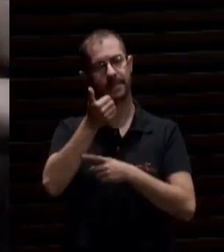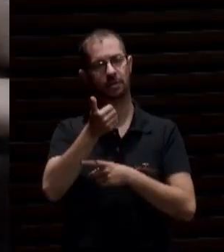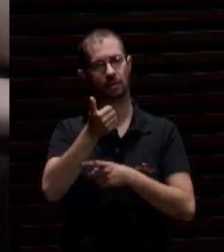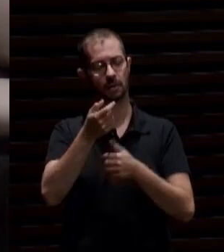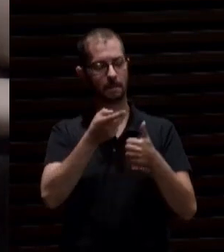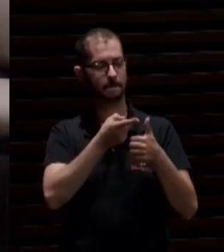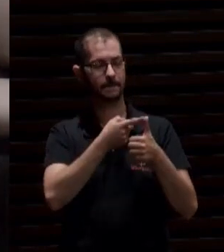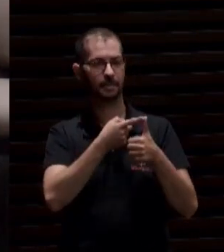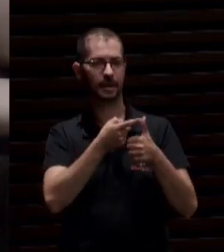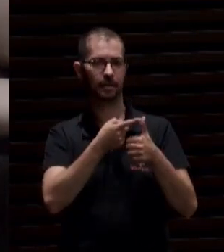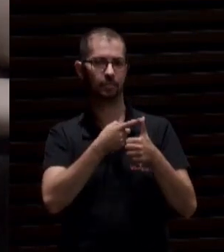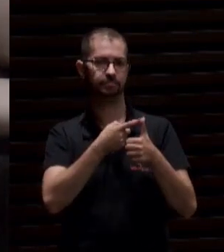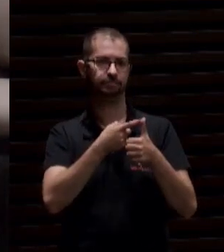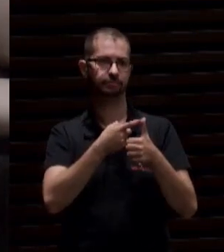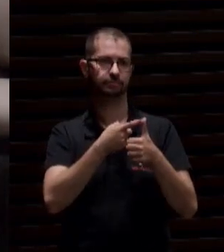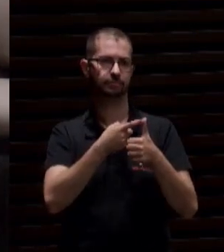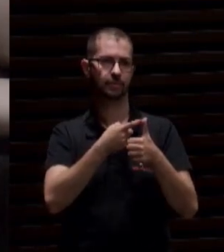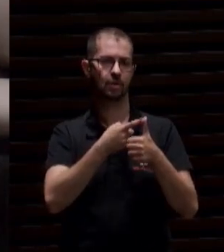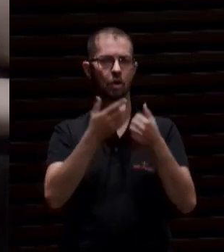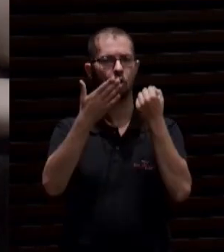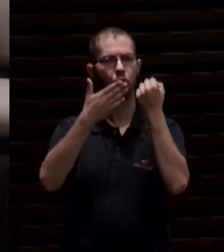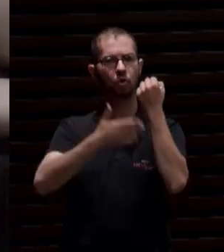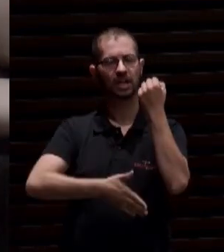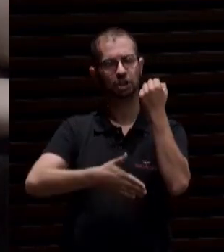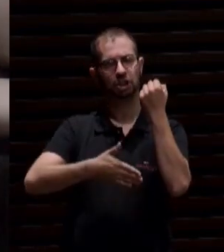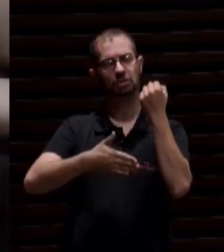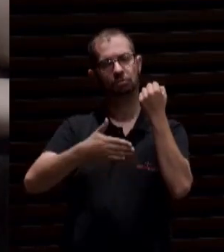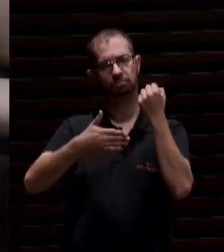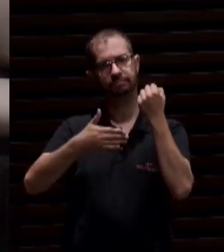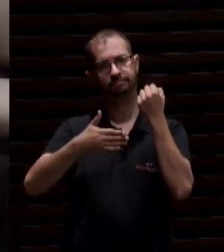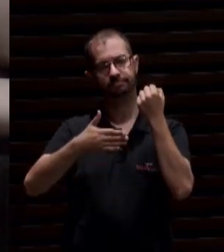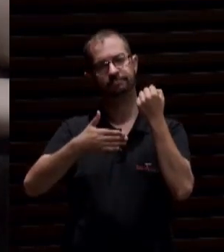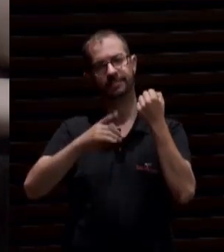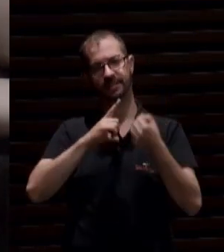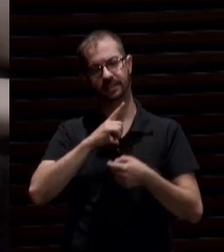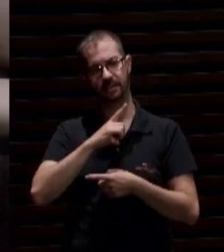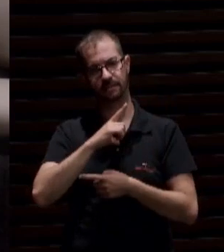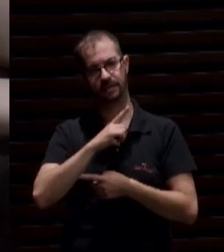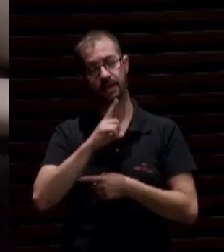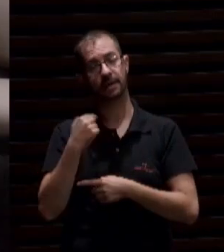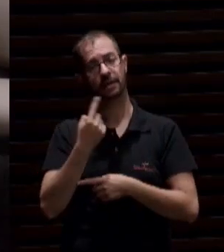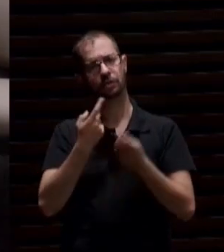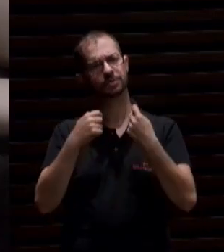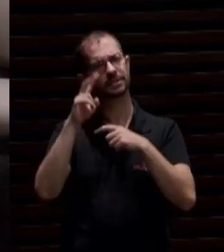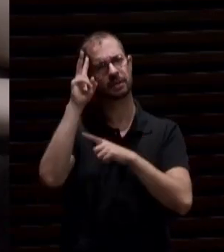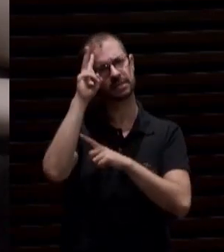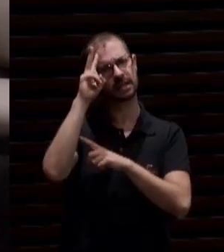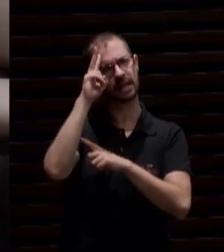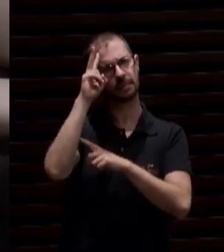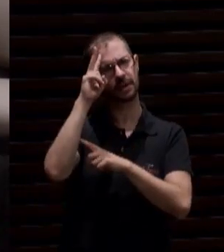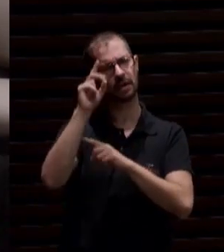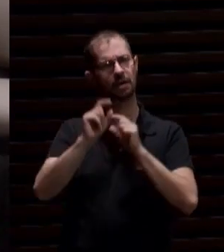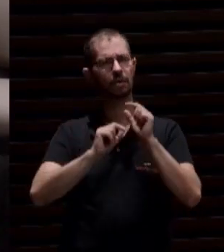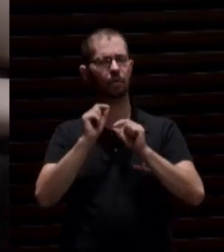primeiro ponto, eu nomeei como sendo o castigo divino e o clamor de Jonas. E nós precisamos ser lembrados do que acontece no capítulo 1 do